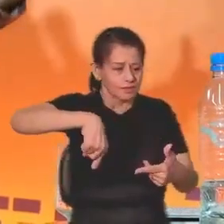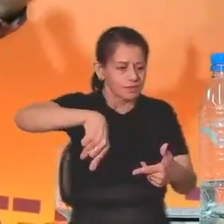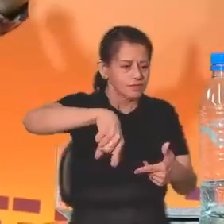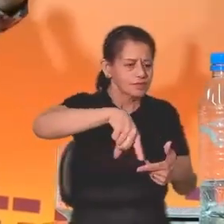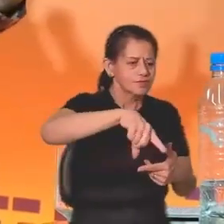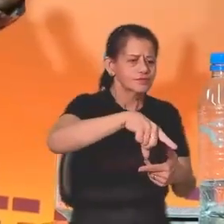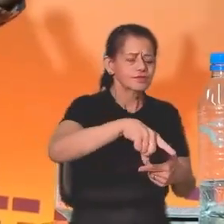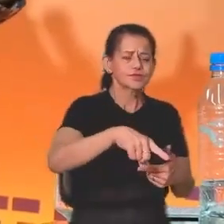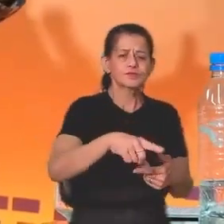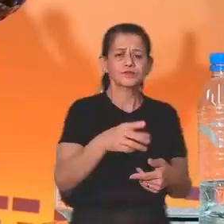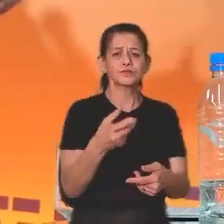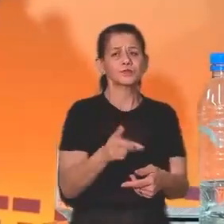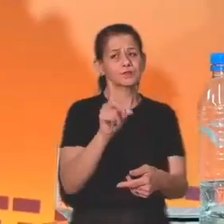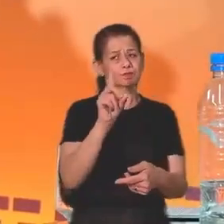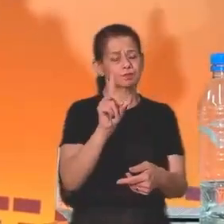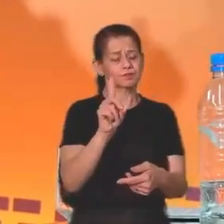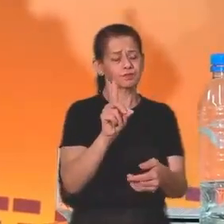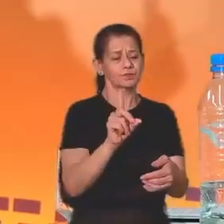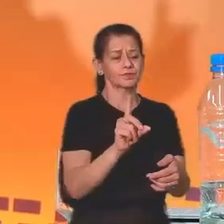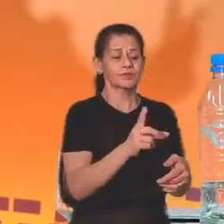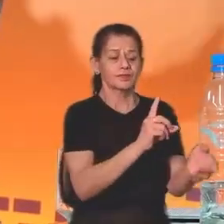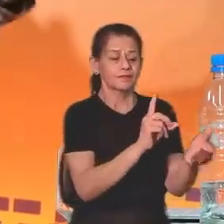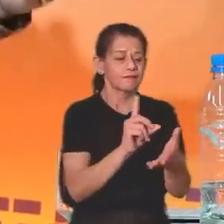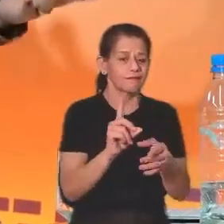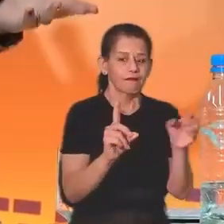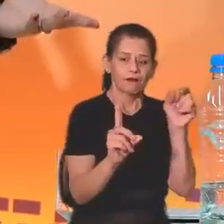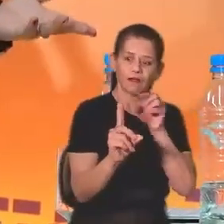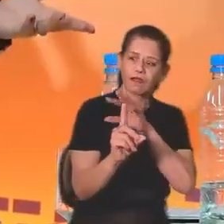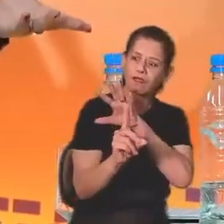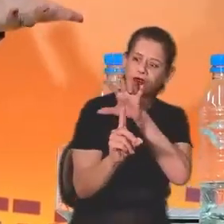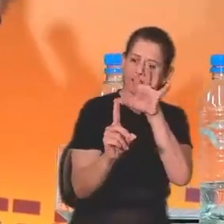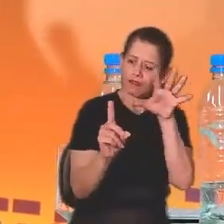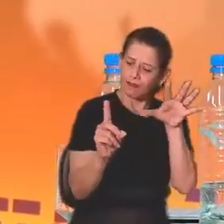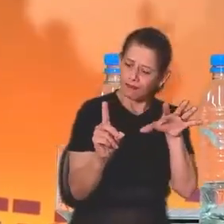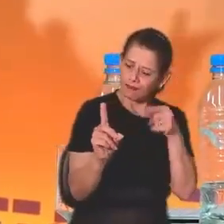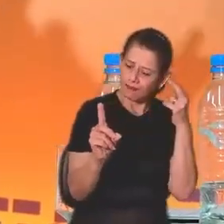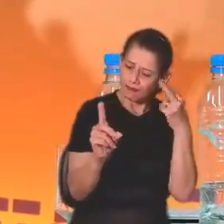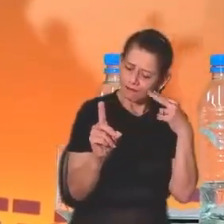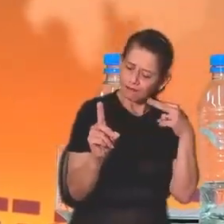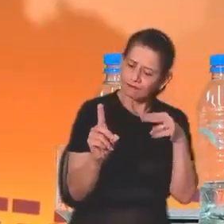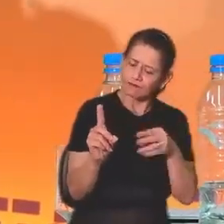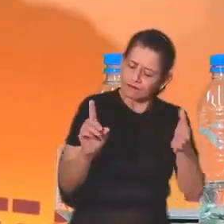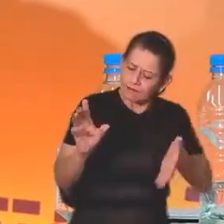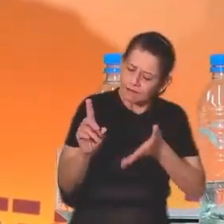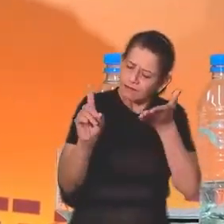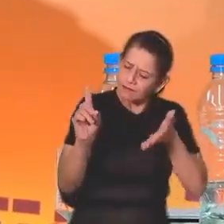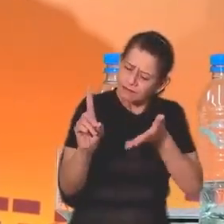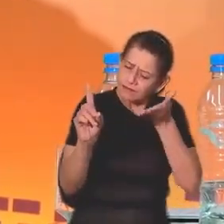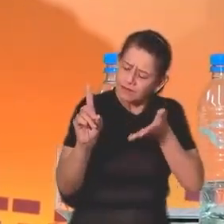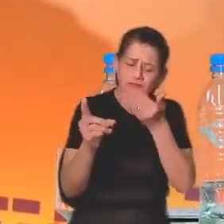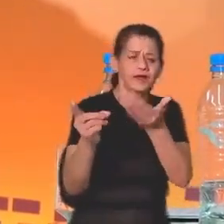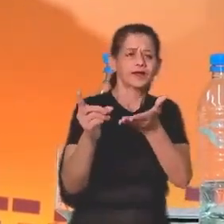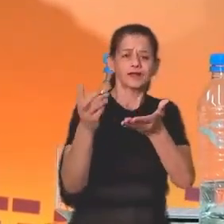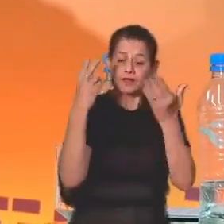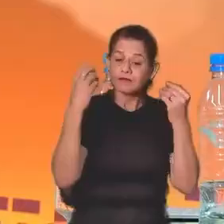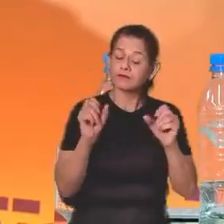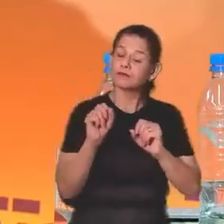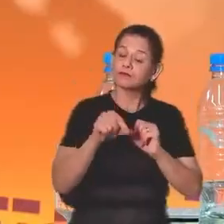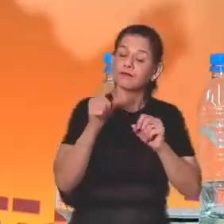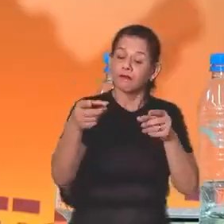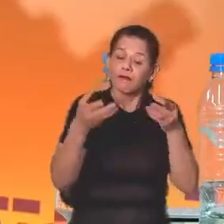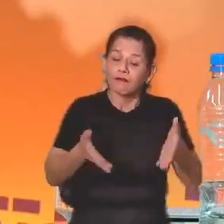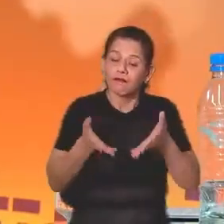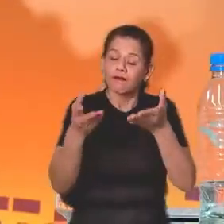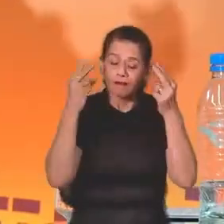uma criança possam também fazer esse incentivo, dar esse olhar, né?